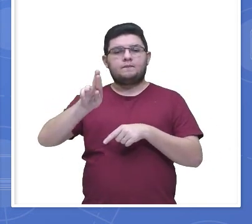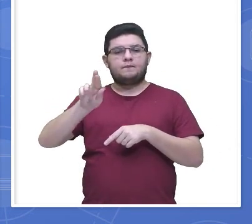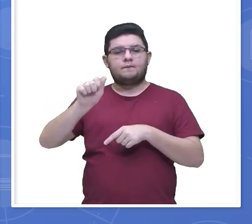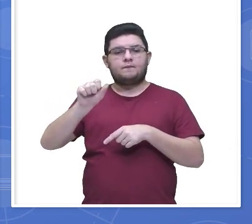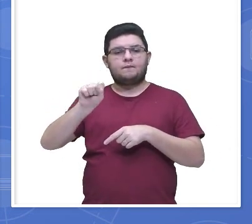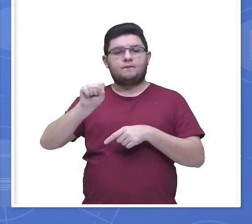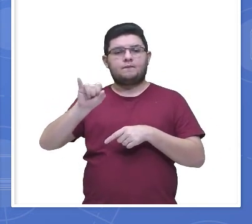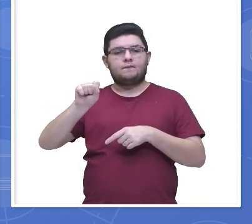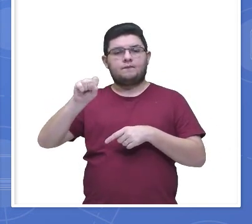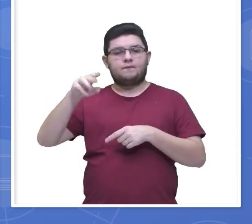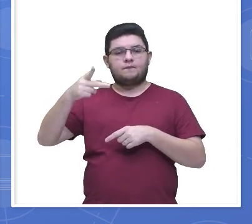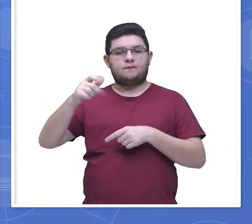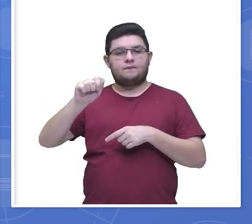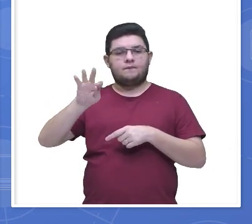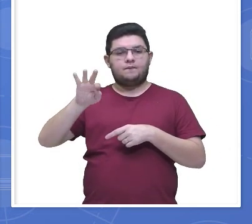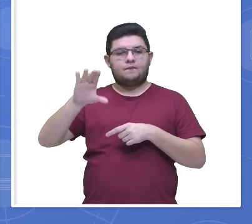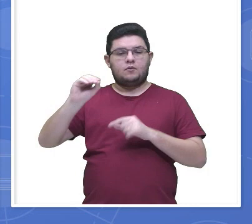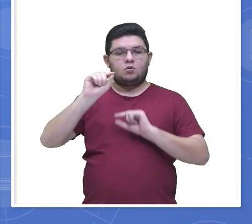Olha aí na próxima imagem.